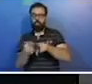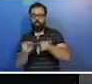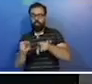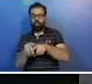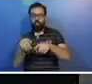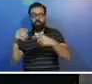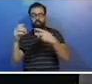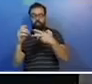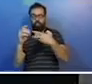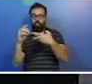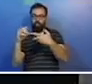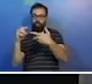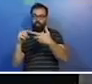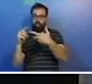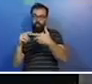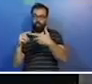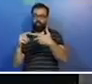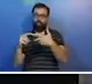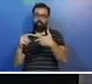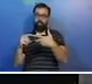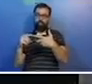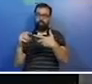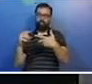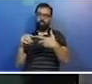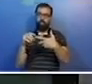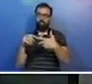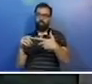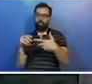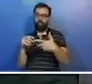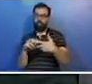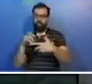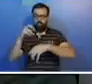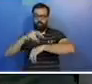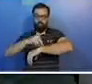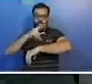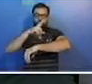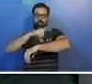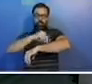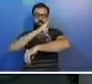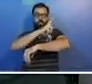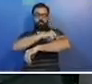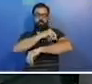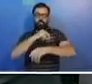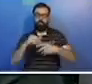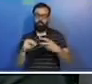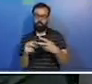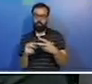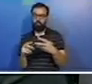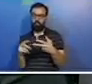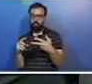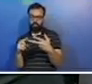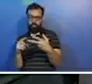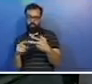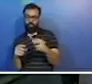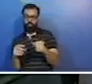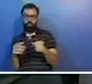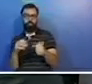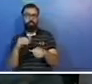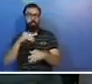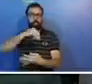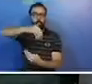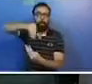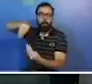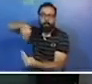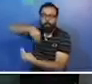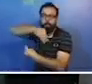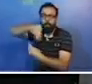cadeias alimentares. Percebam que começou a misturar. Então, nós temos mais de uma cadeia. Quando eu